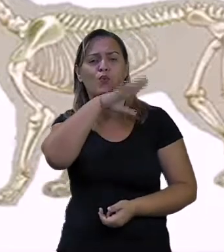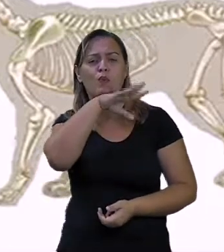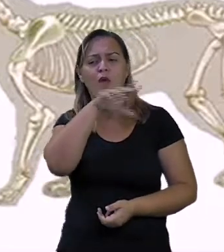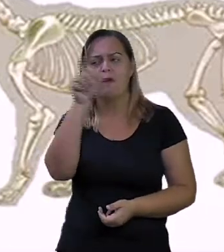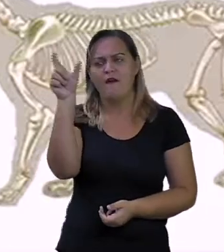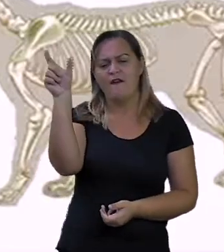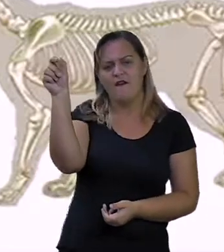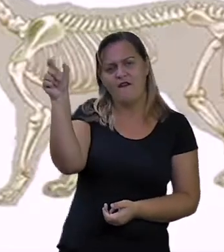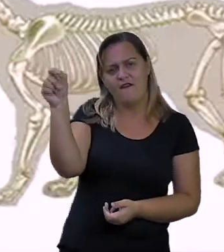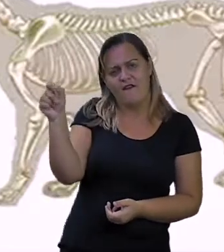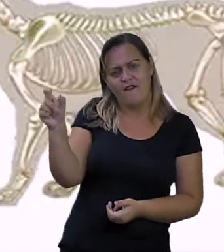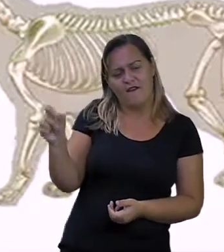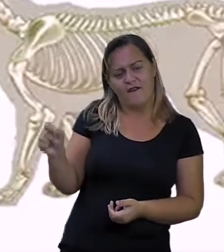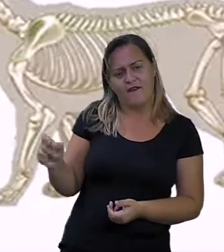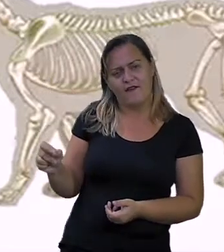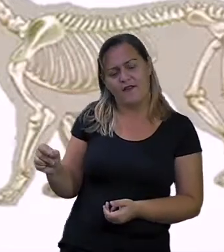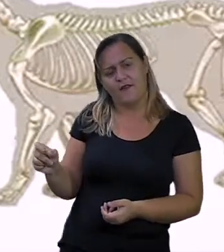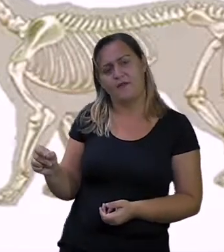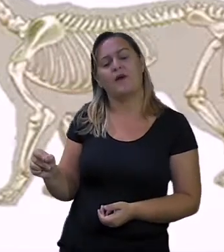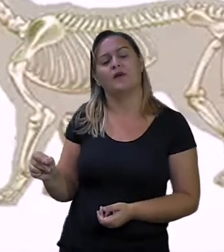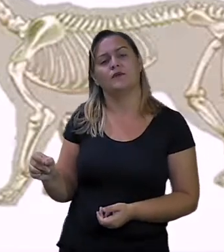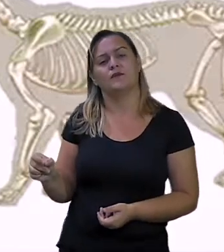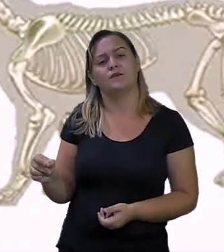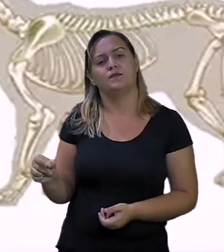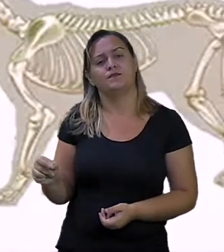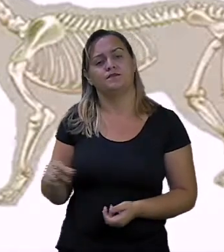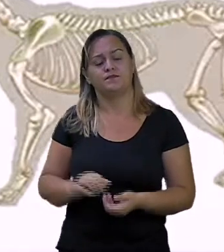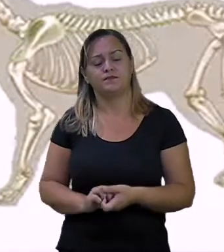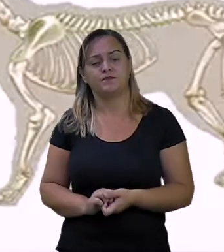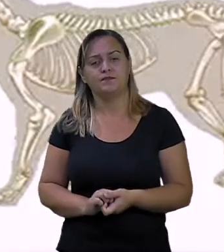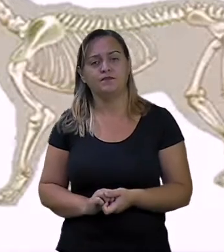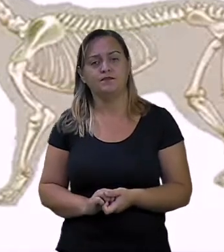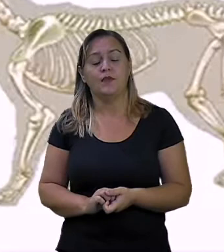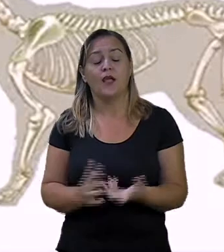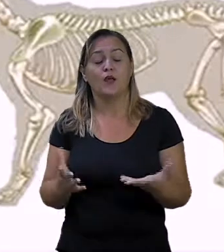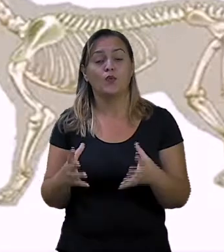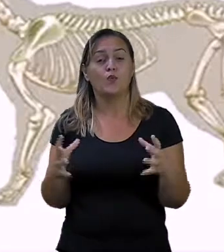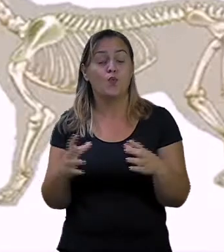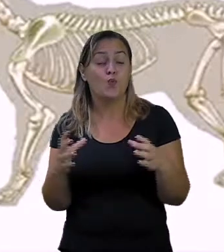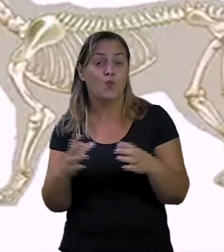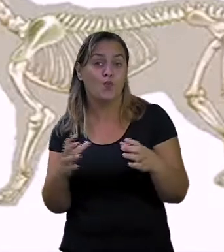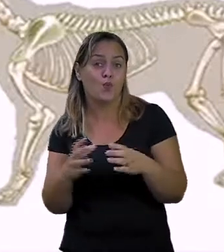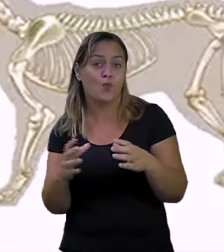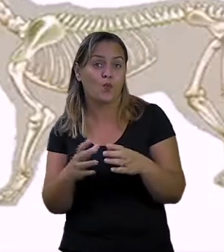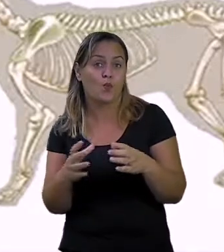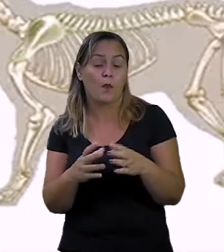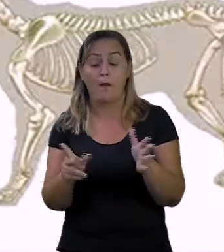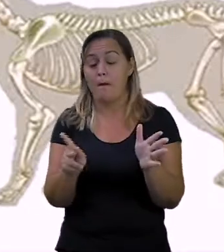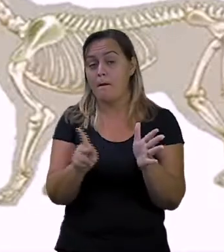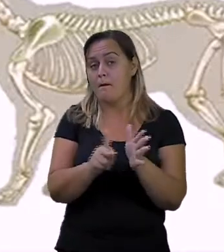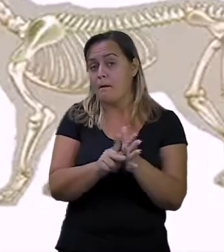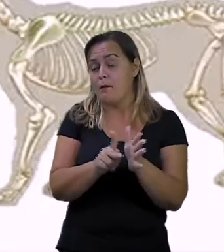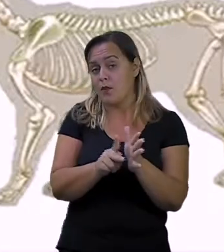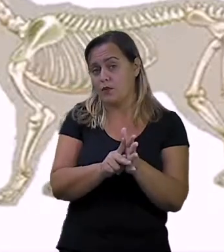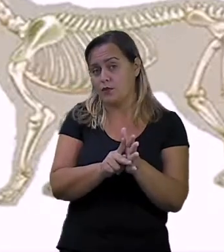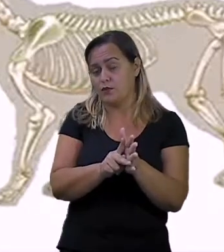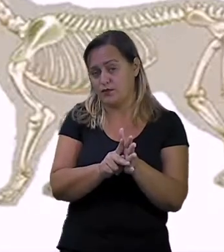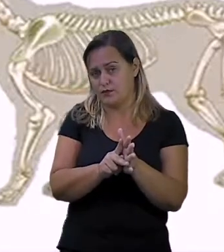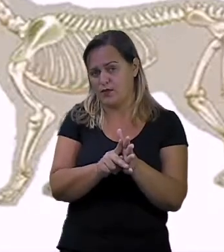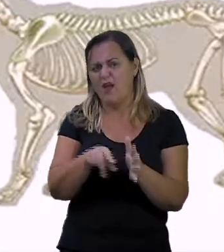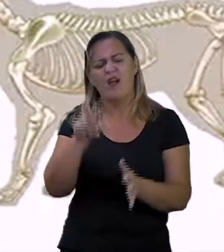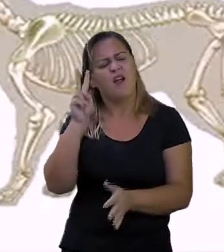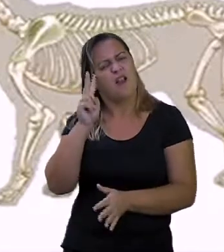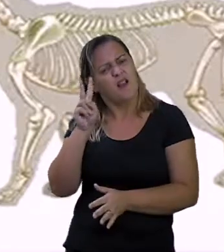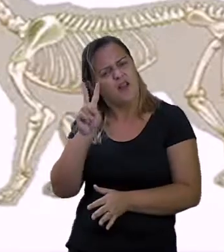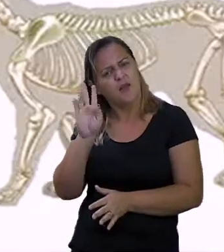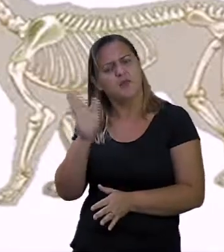reino animal, do filo Chordata. Lembra quando nós falamos que tudo tem uma